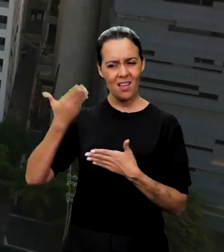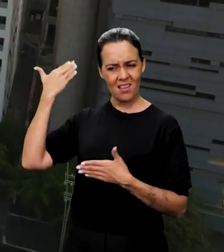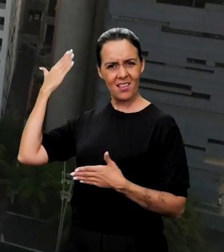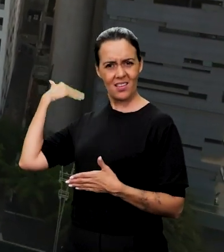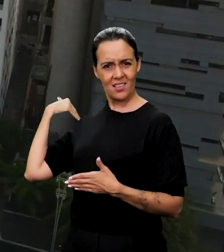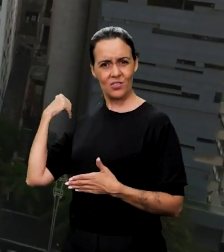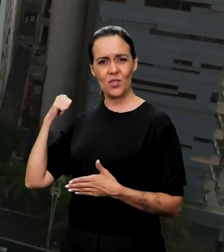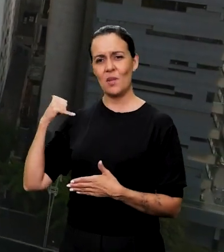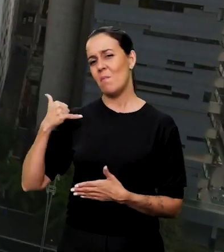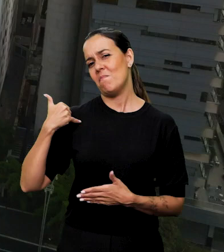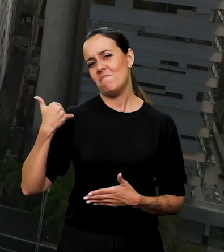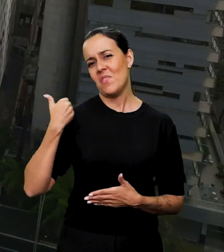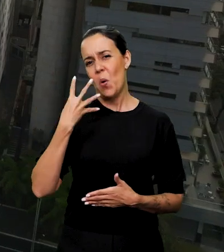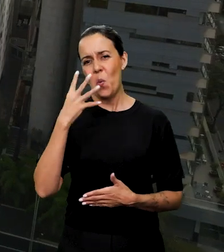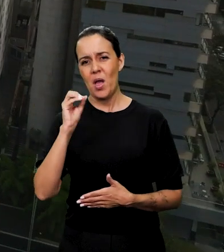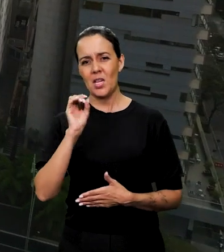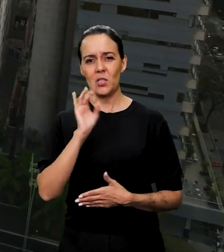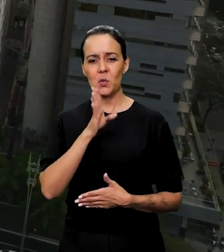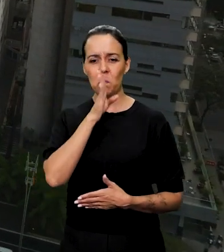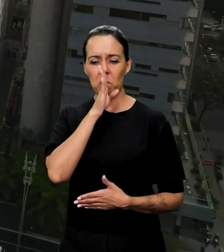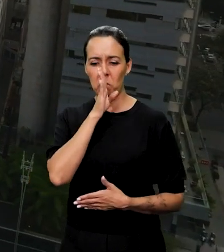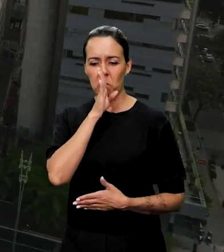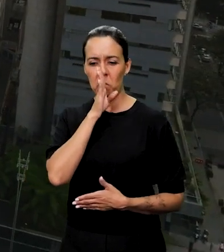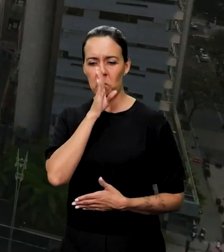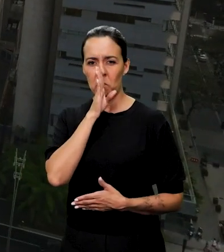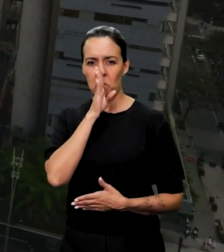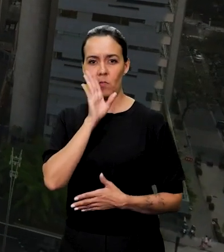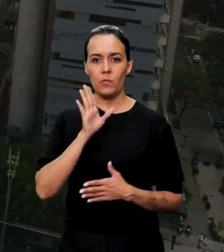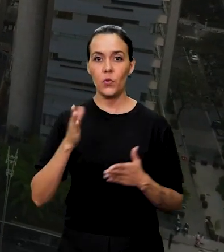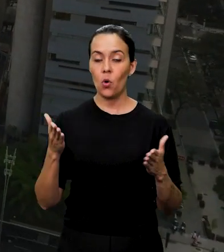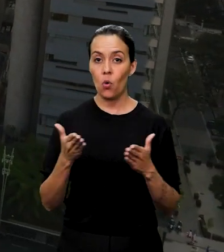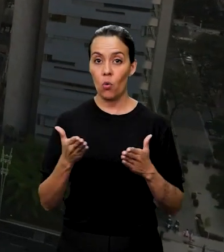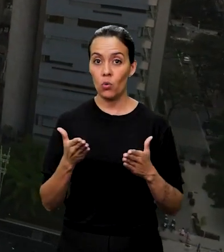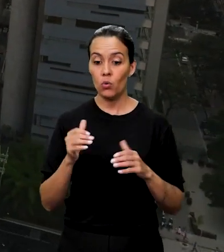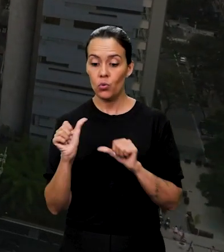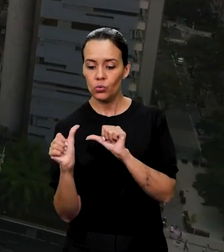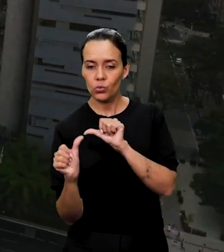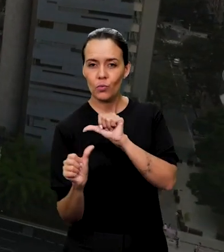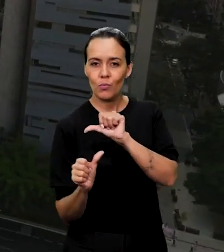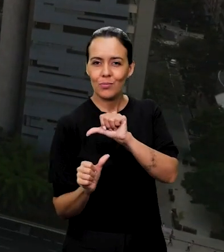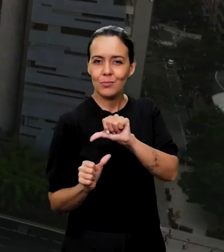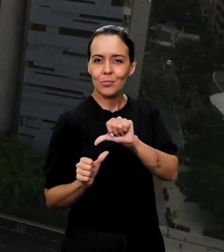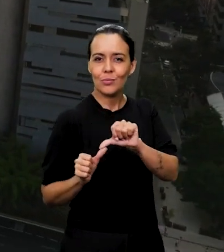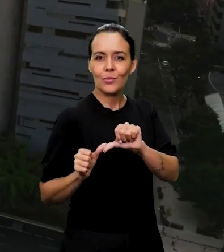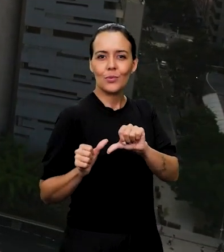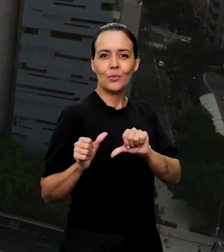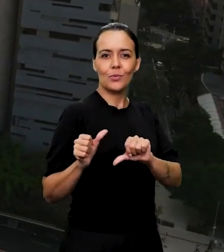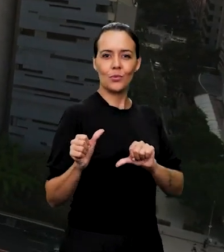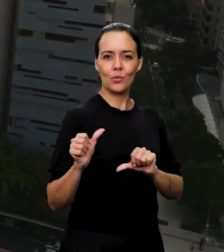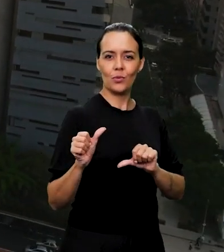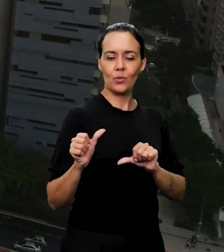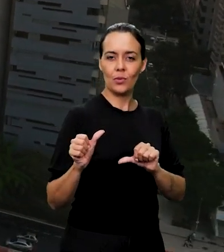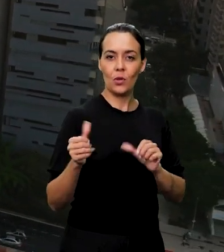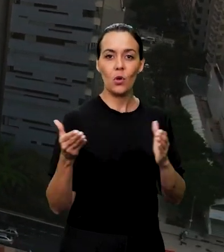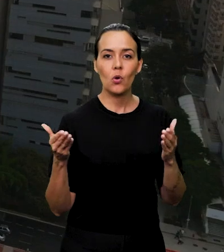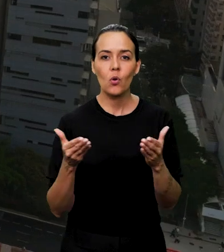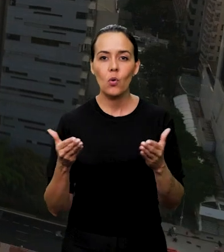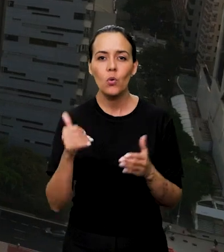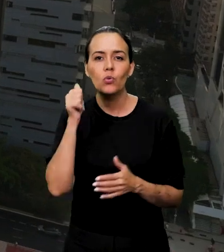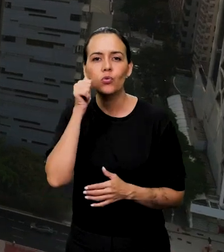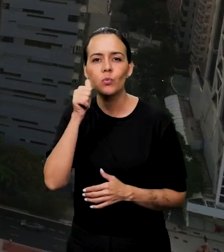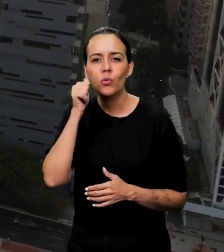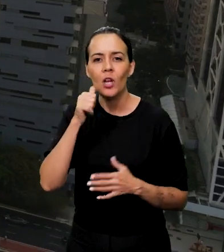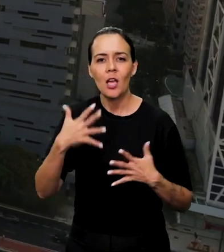casa, ficava só esperando a chegada dos filhos. Eu acho que essa fase passou. A casa vista Hoje de longe. é muito